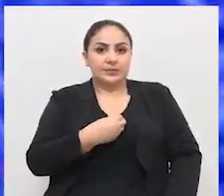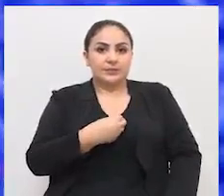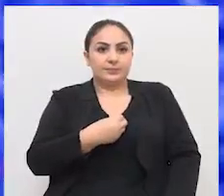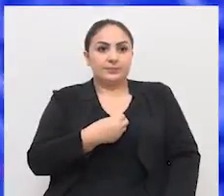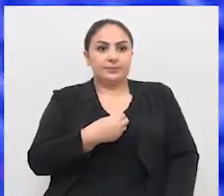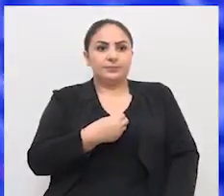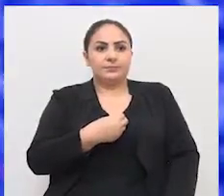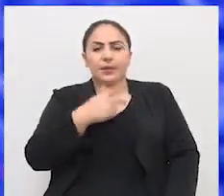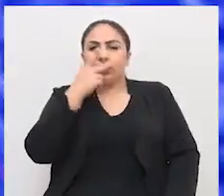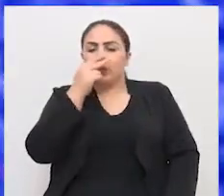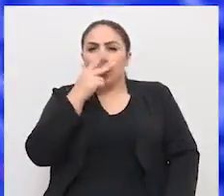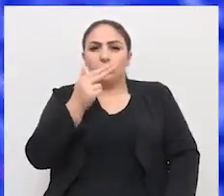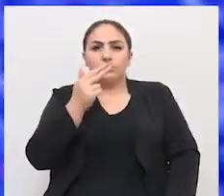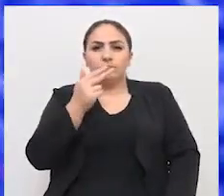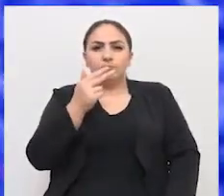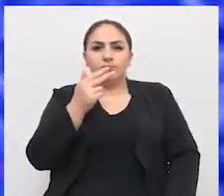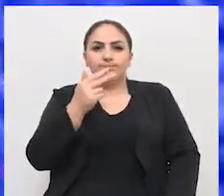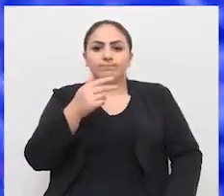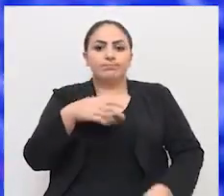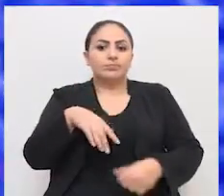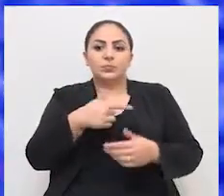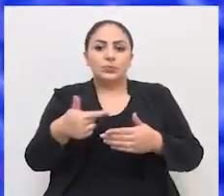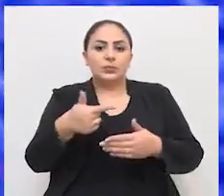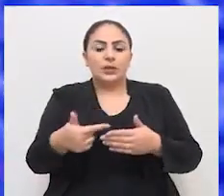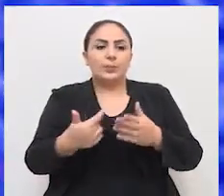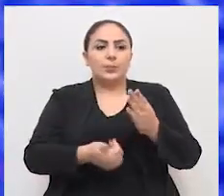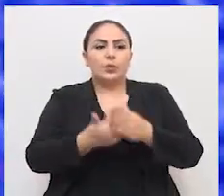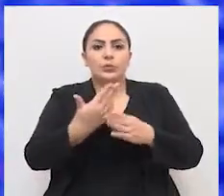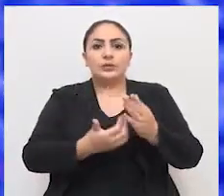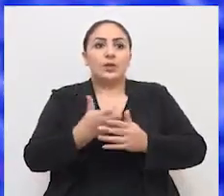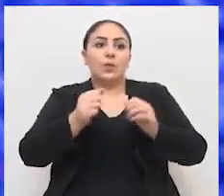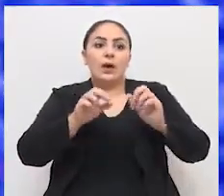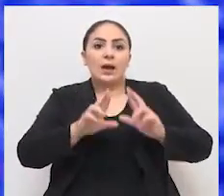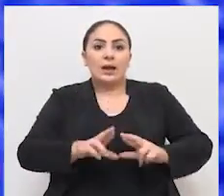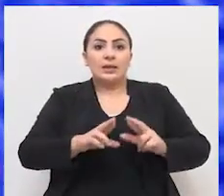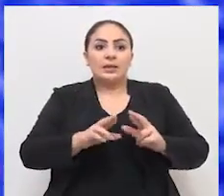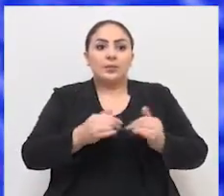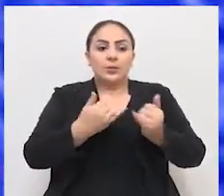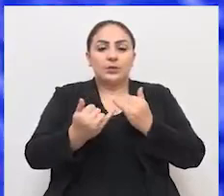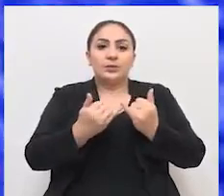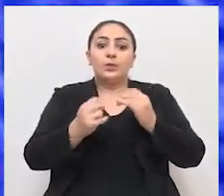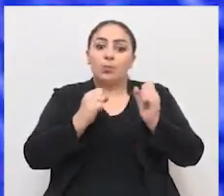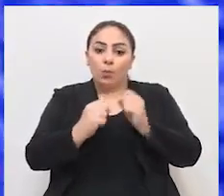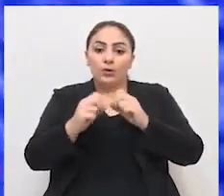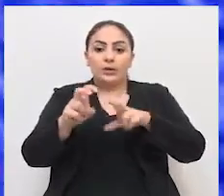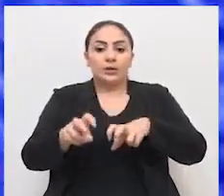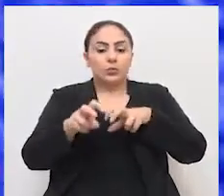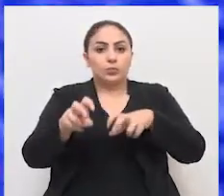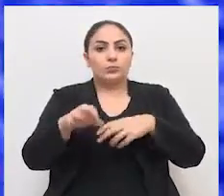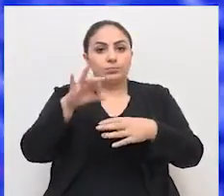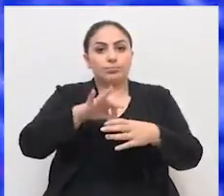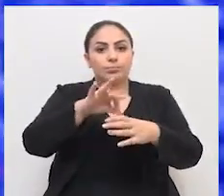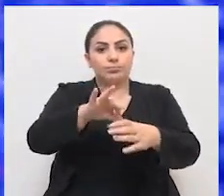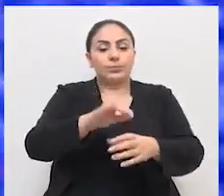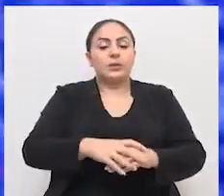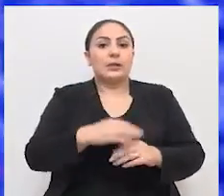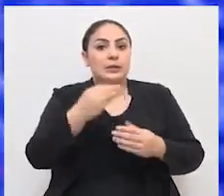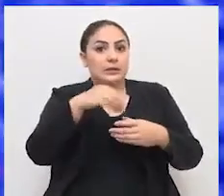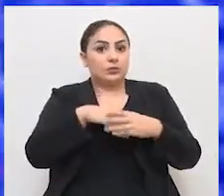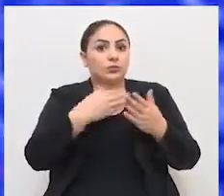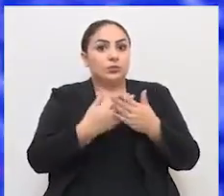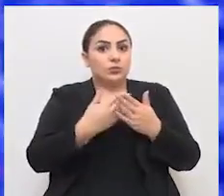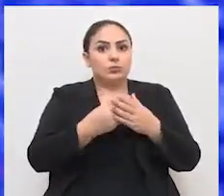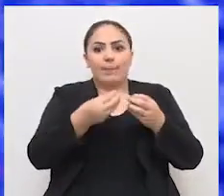vem deixando de produzir em áreas que são agricultáveis. Dentro desse